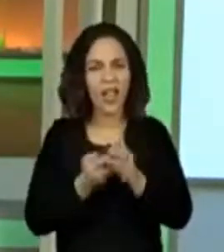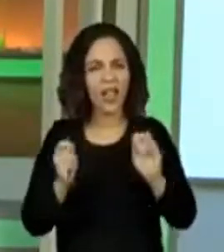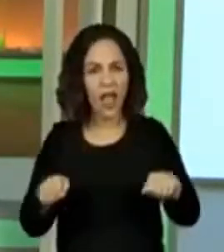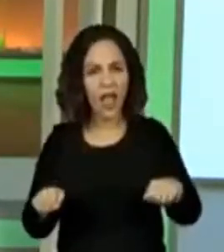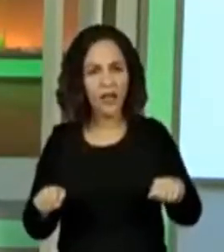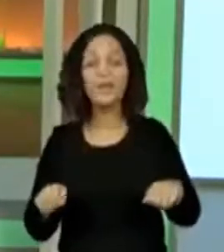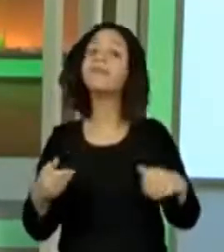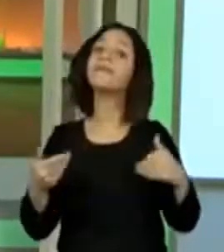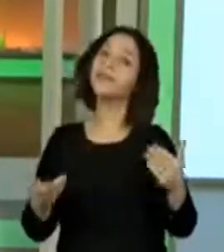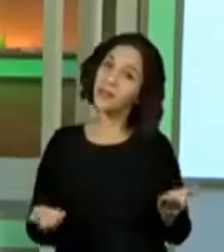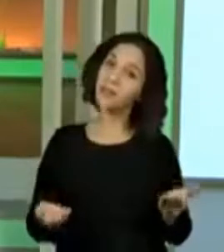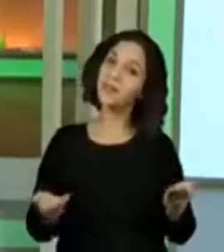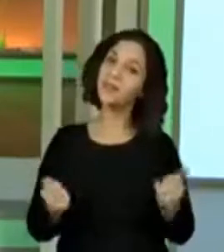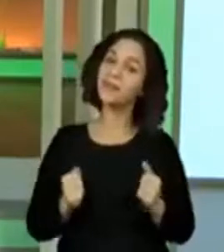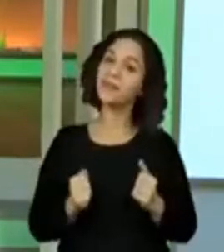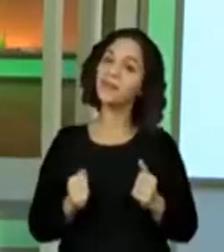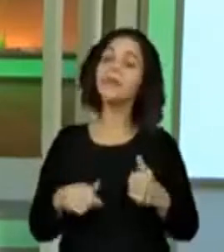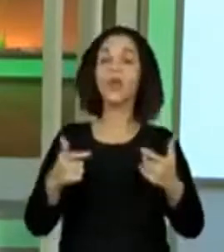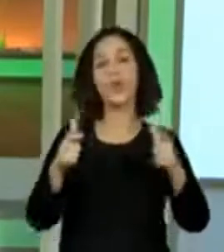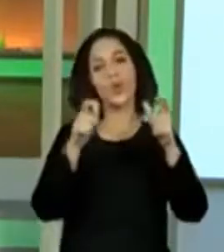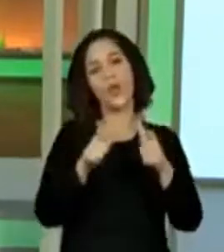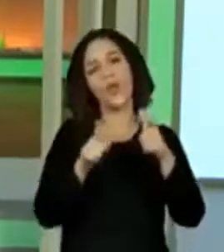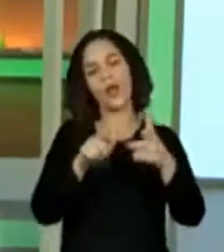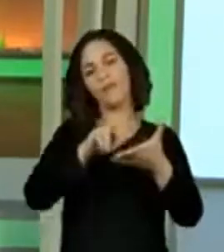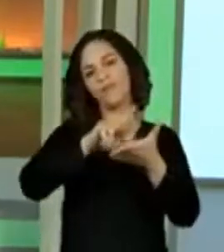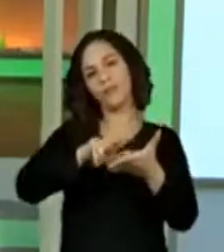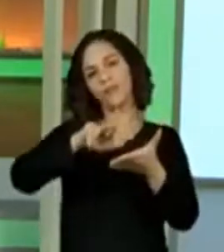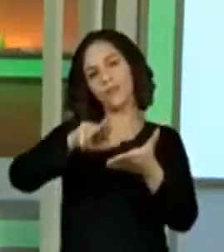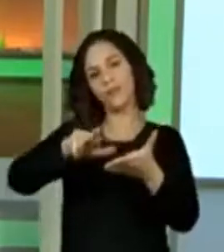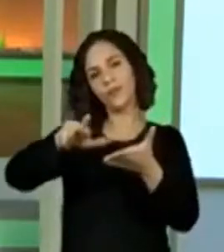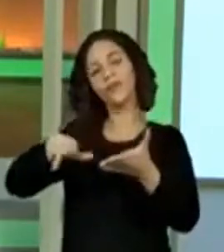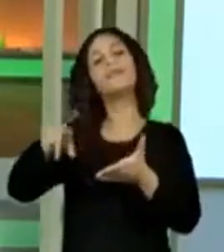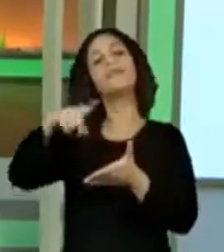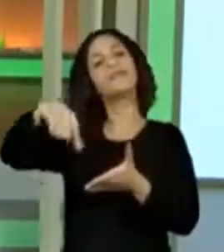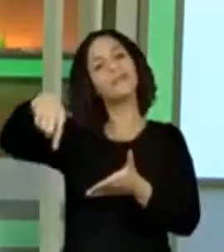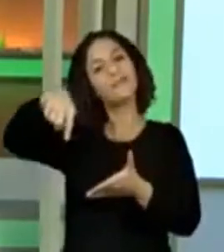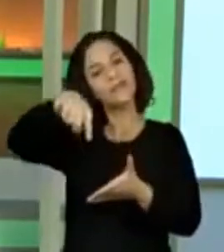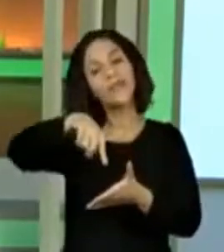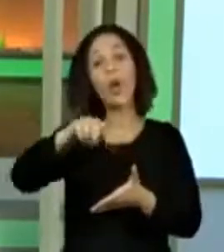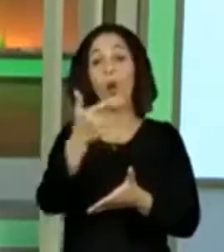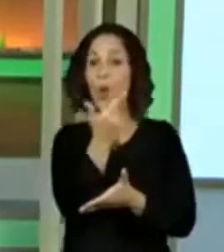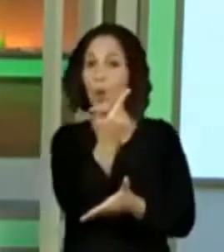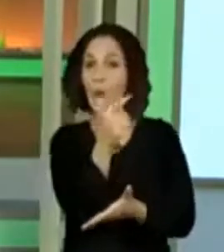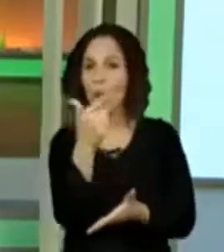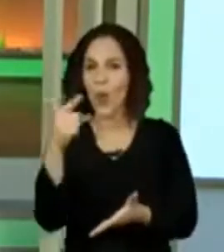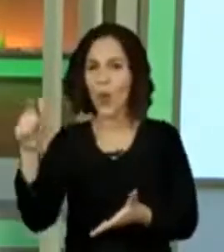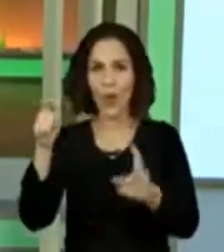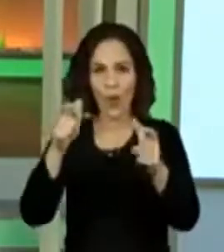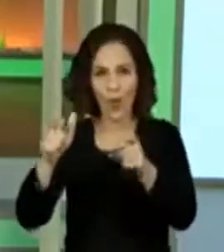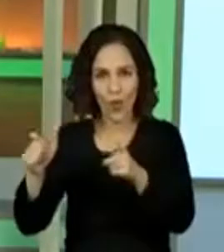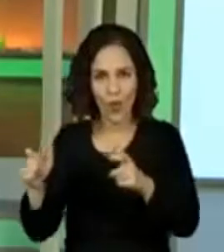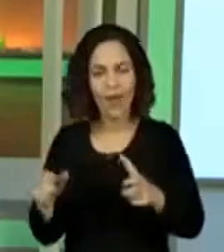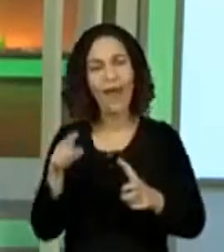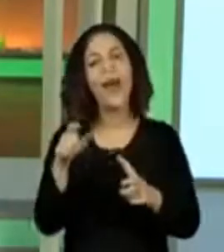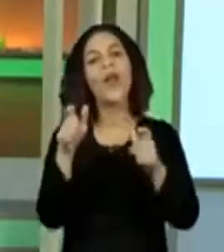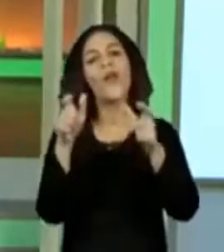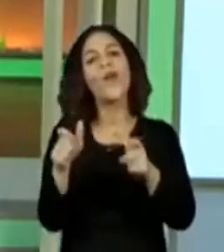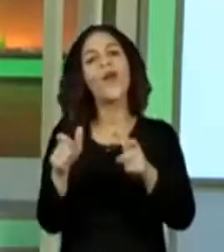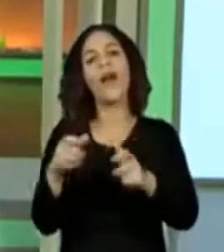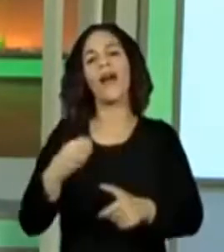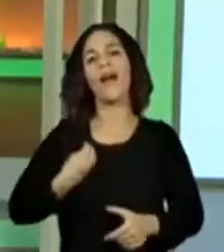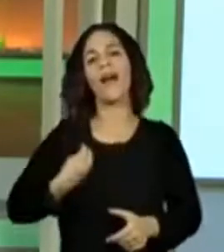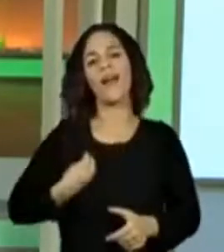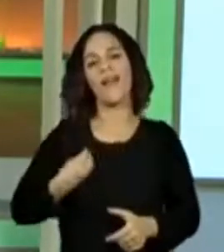Pois é, esses lugares são chamados de lugares de vivência. Onde nós estamos com as